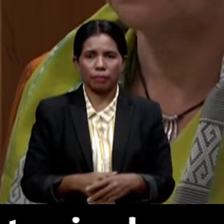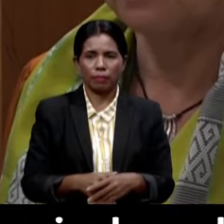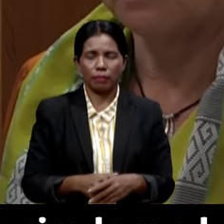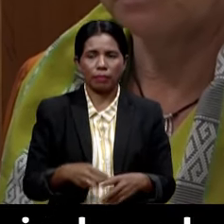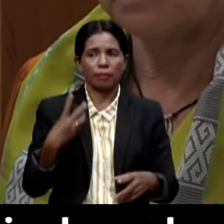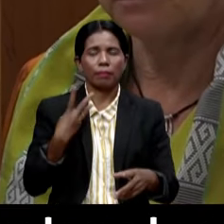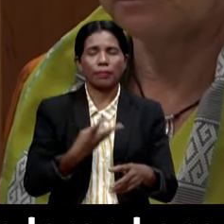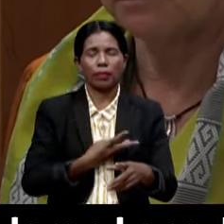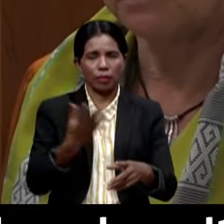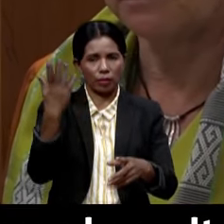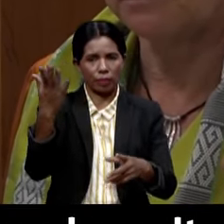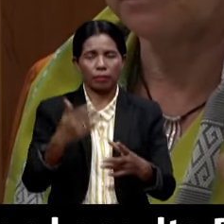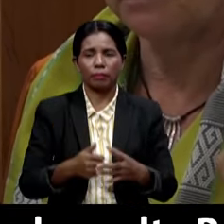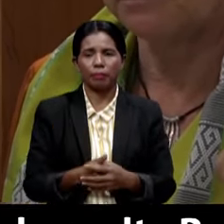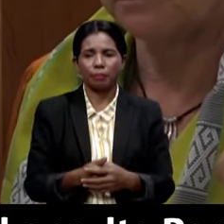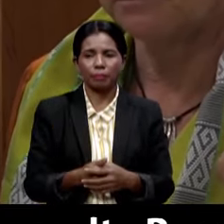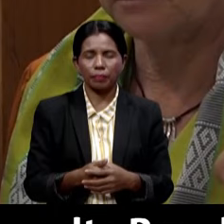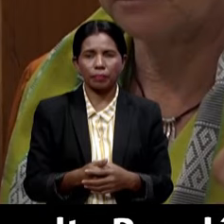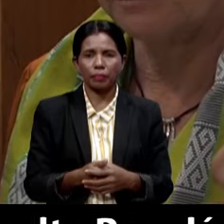é oficina no bar, tinha,